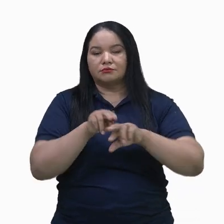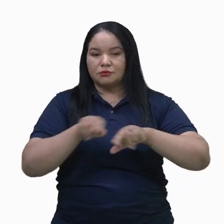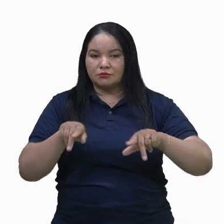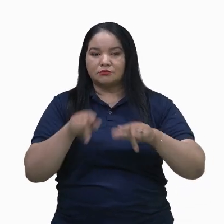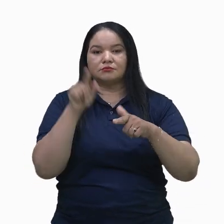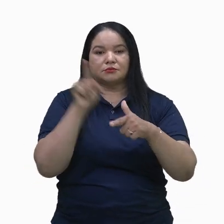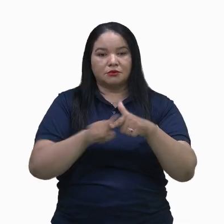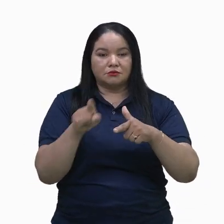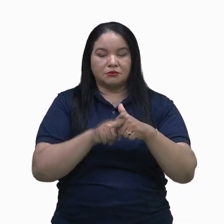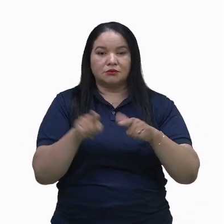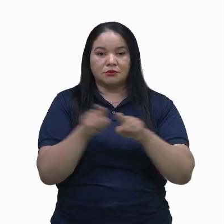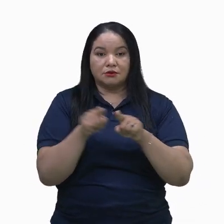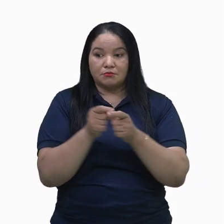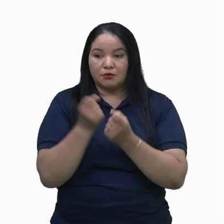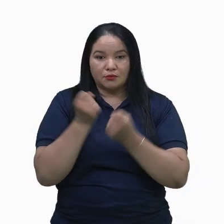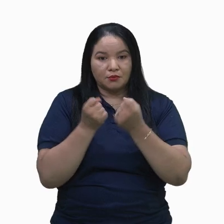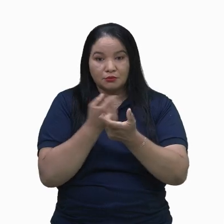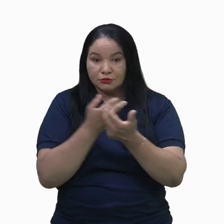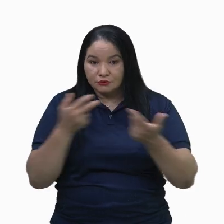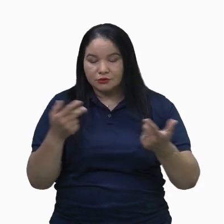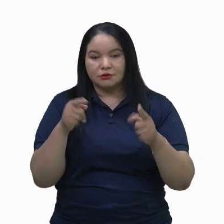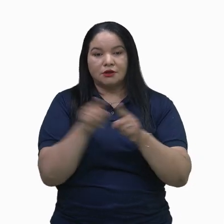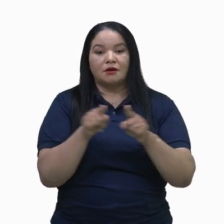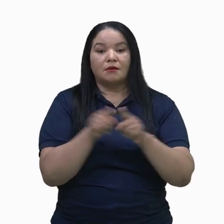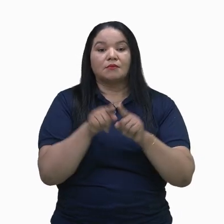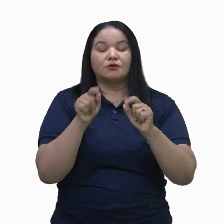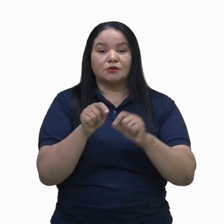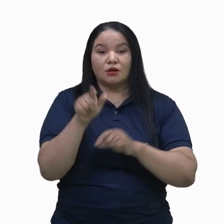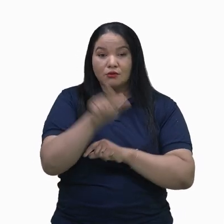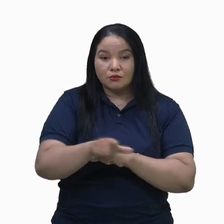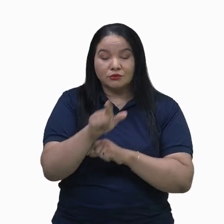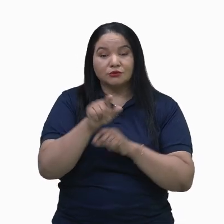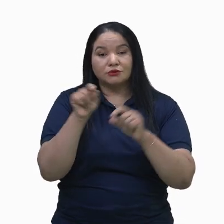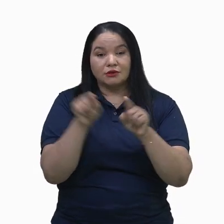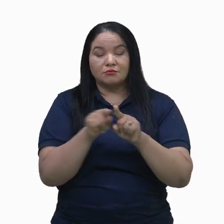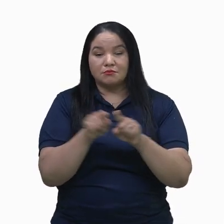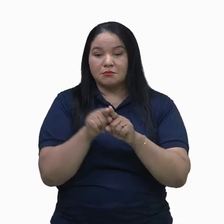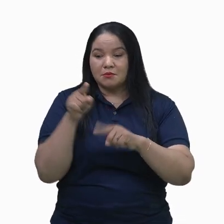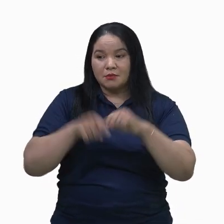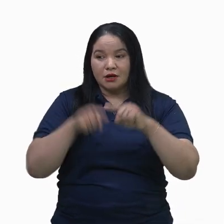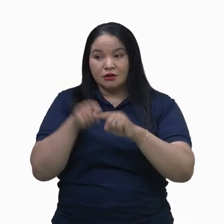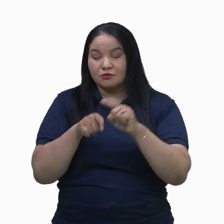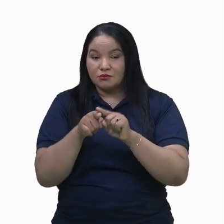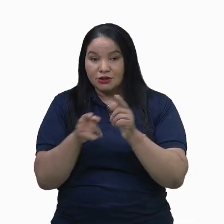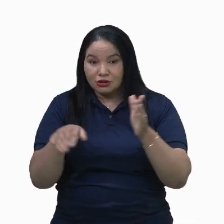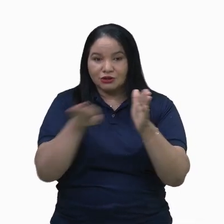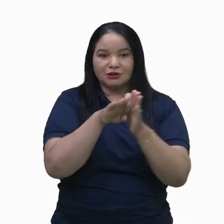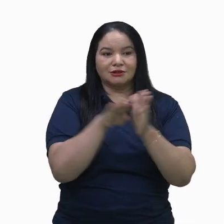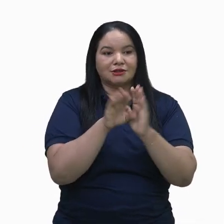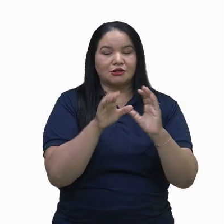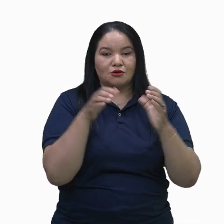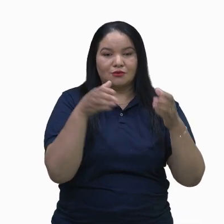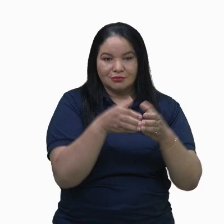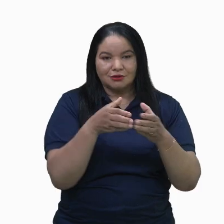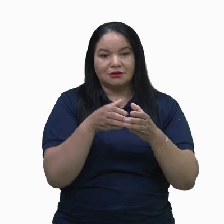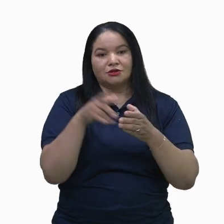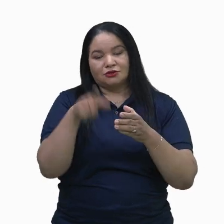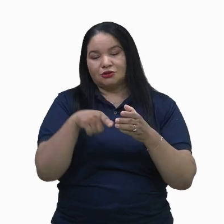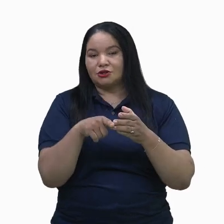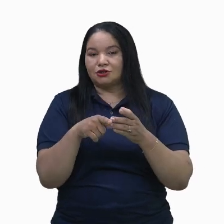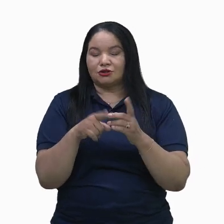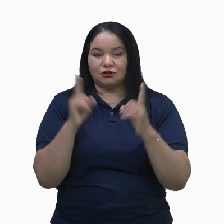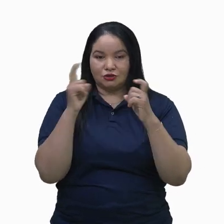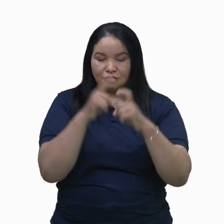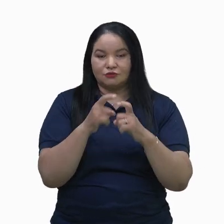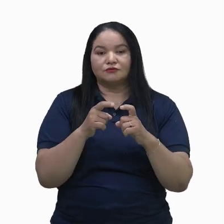dessas pessoas, a questão também da logística dessas mercadorias em chegar nessas comunidades que muitas das vezes são mais